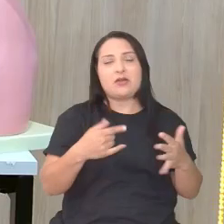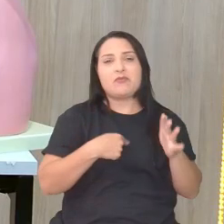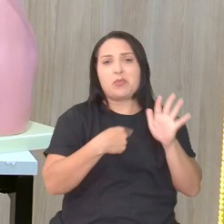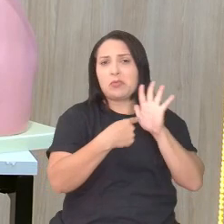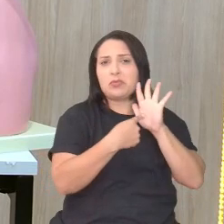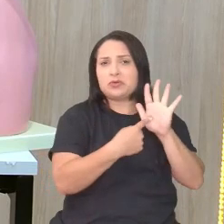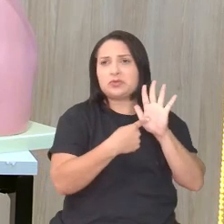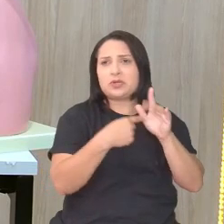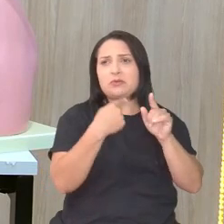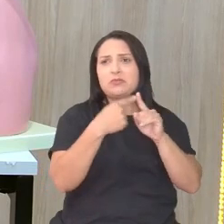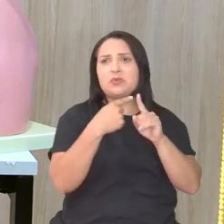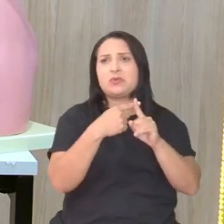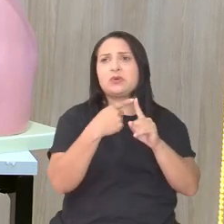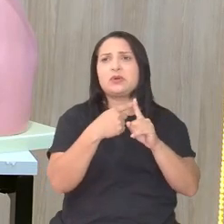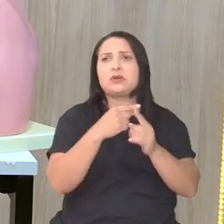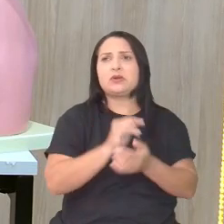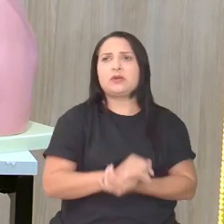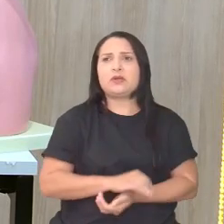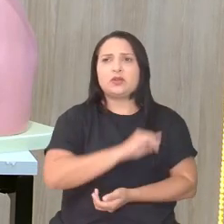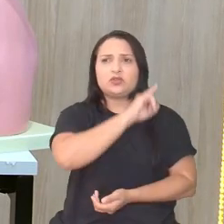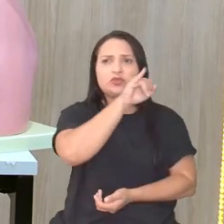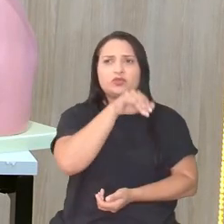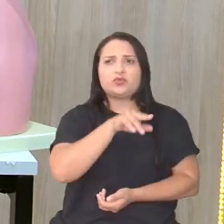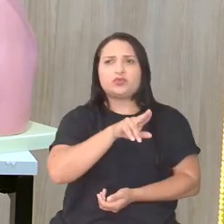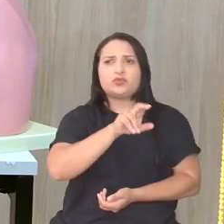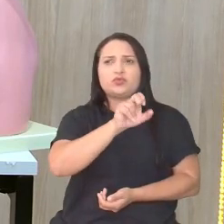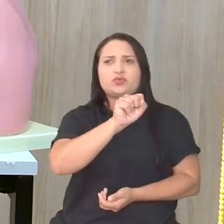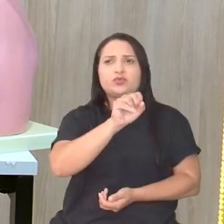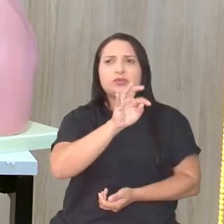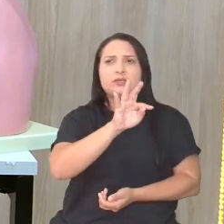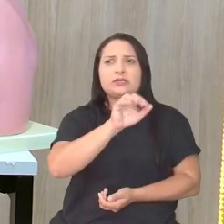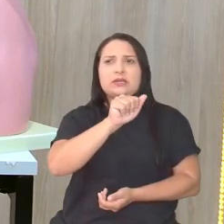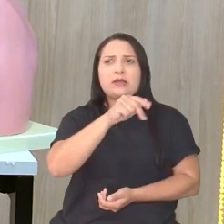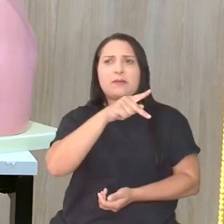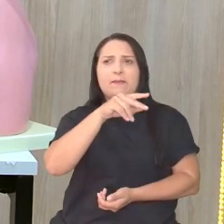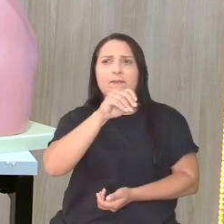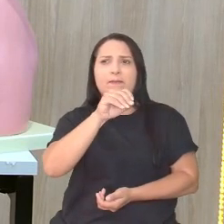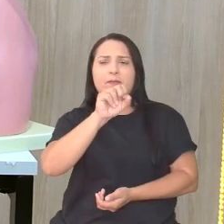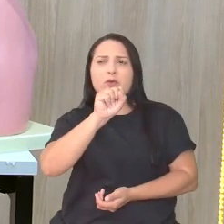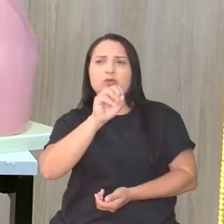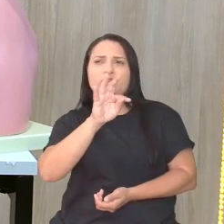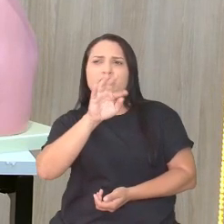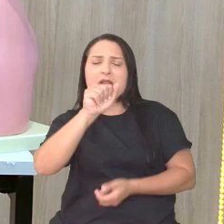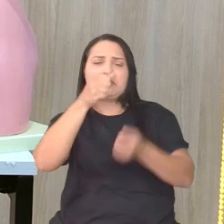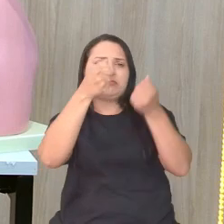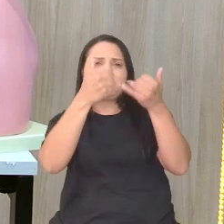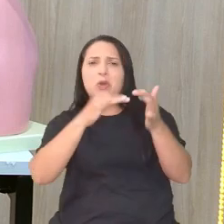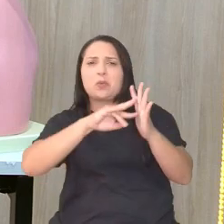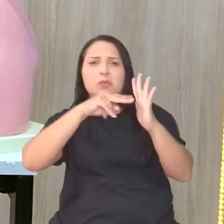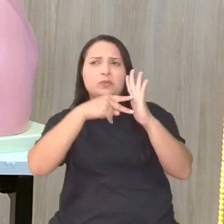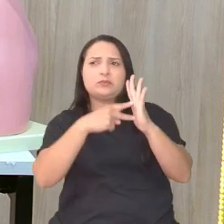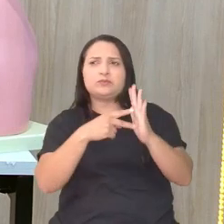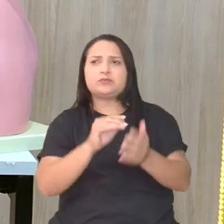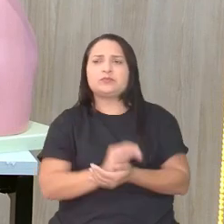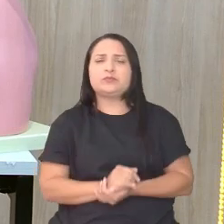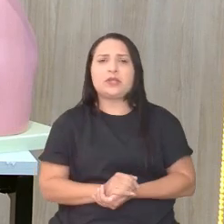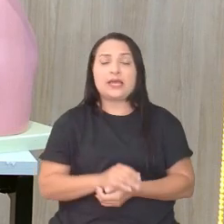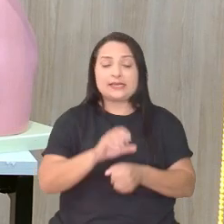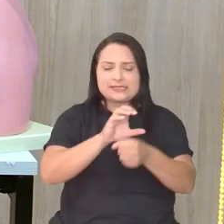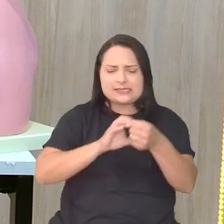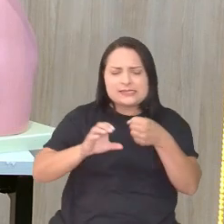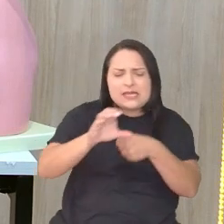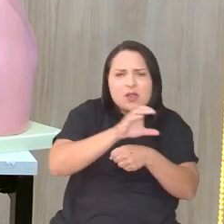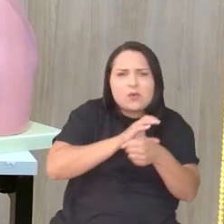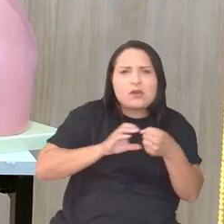que esse termo justaposta. As células, elas estão coladinhas uma na outra. Por isso que quase não